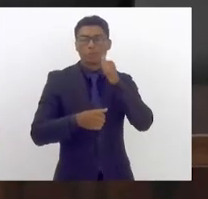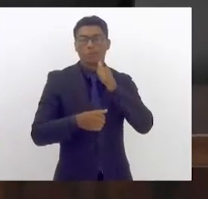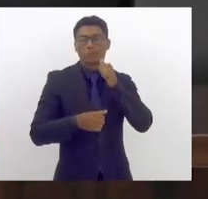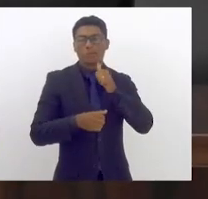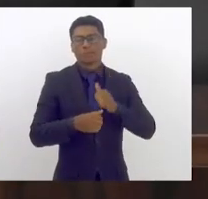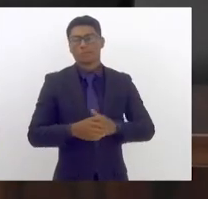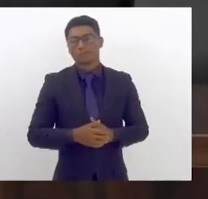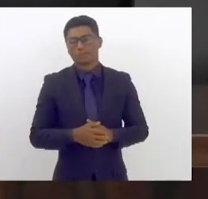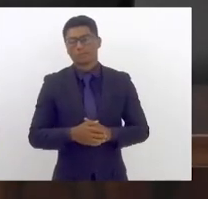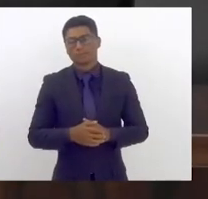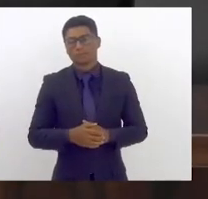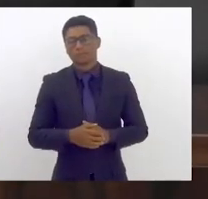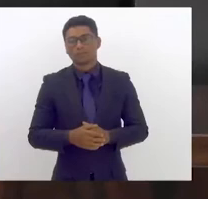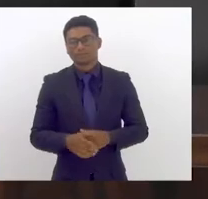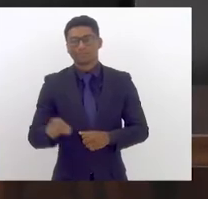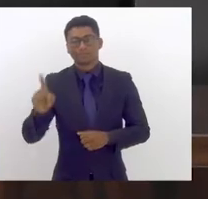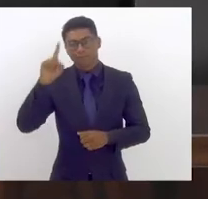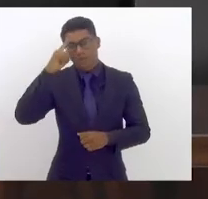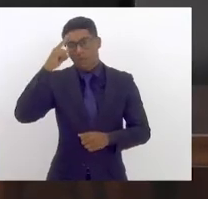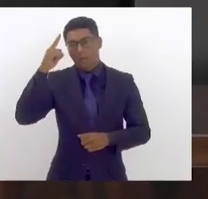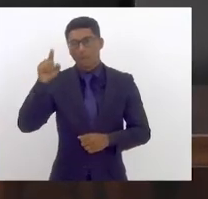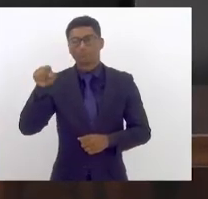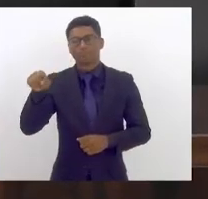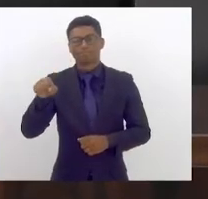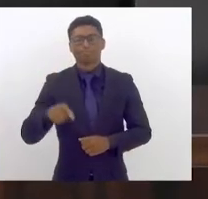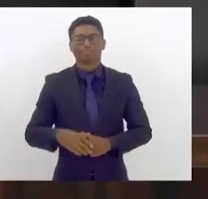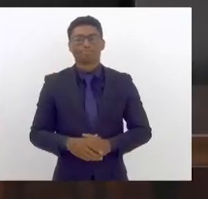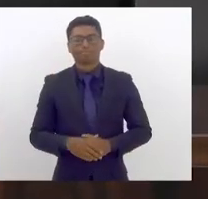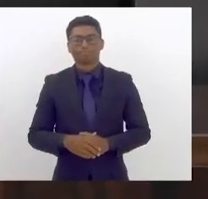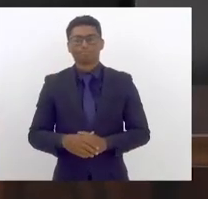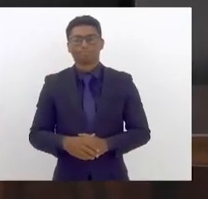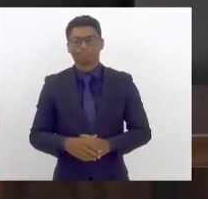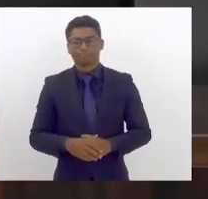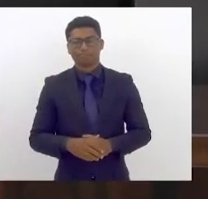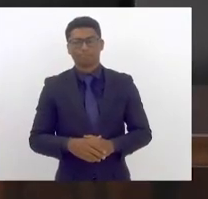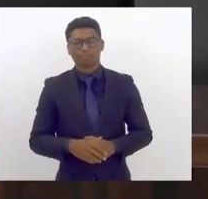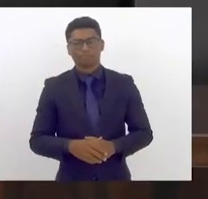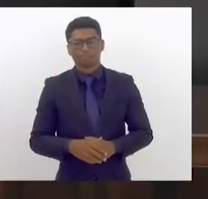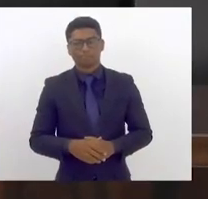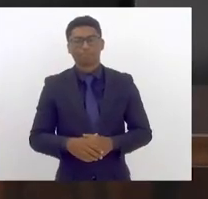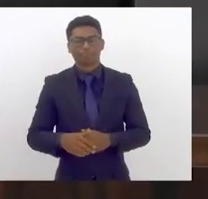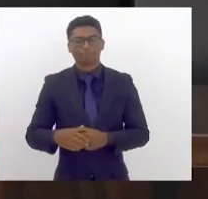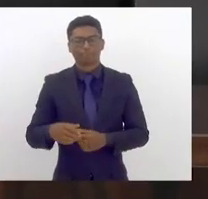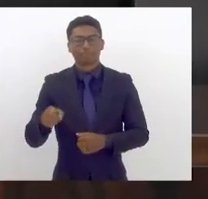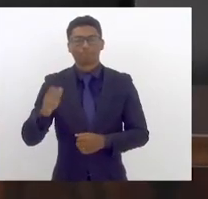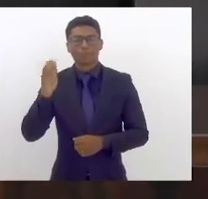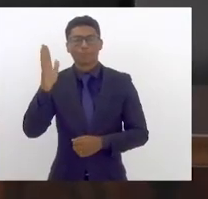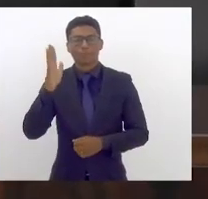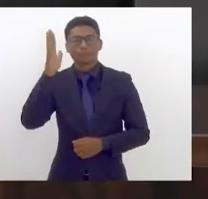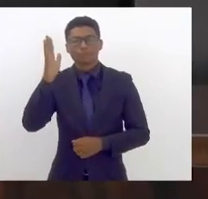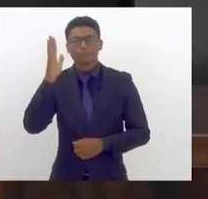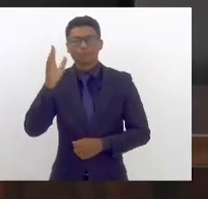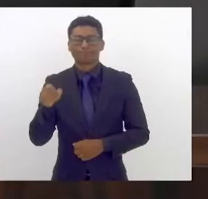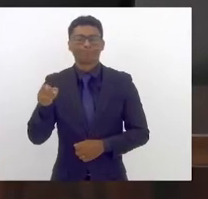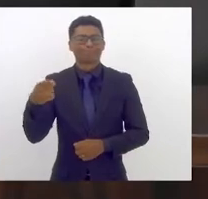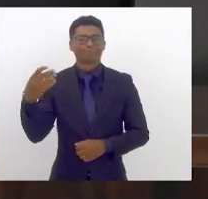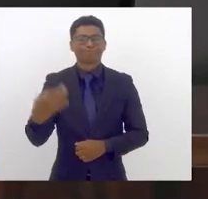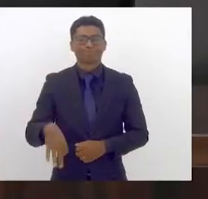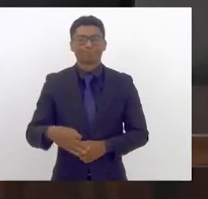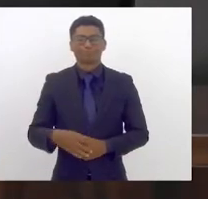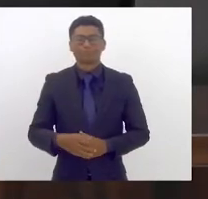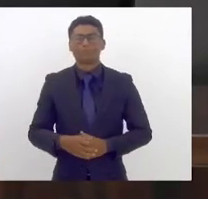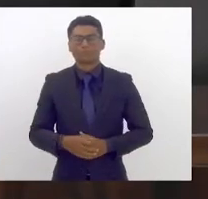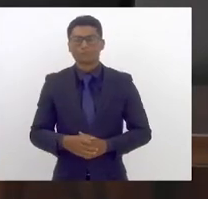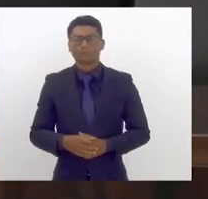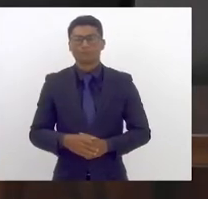comissão então muito bem lembrado muito bem pronunciada que as questões que